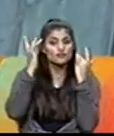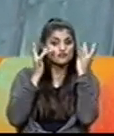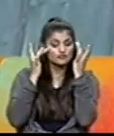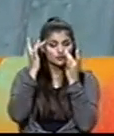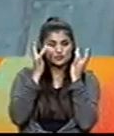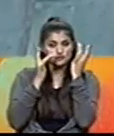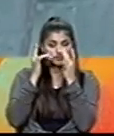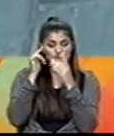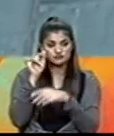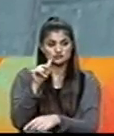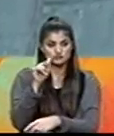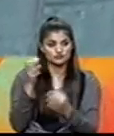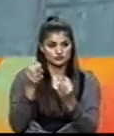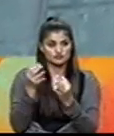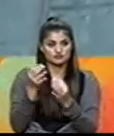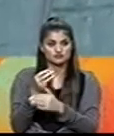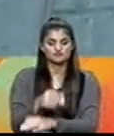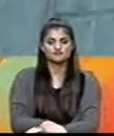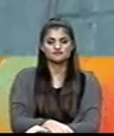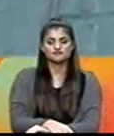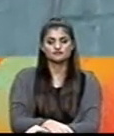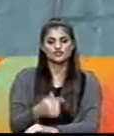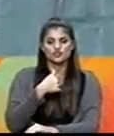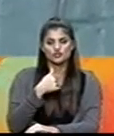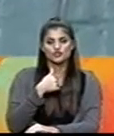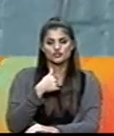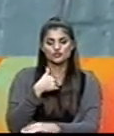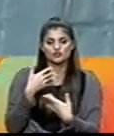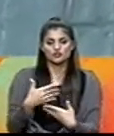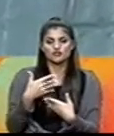e filosofia? Exatamente. Ora bem,